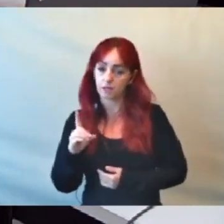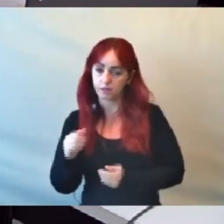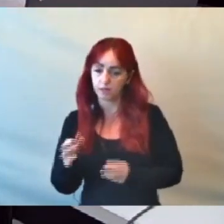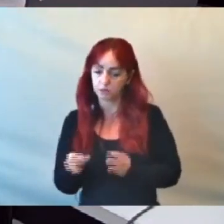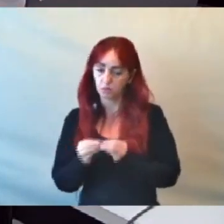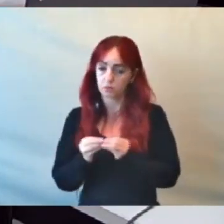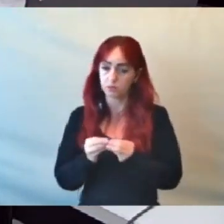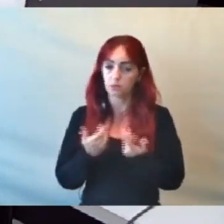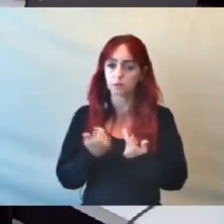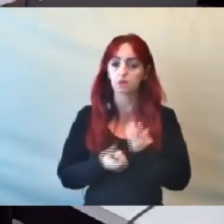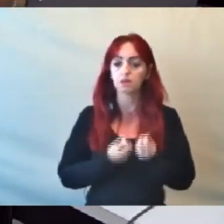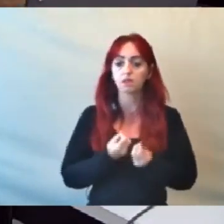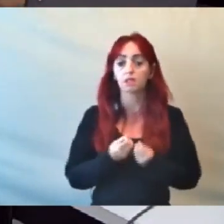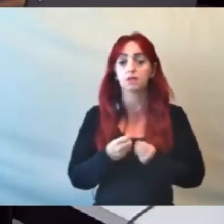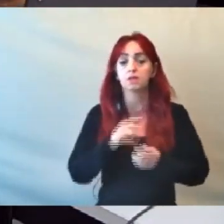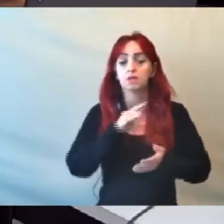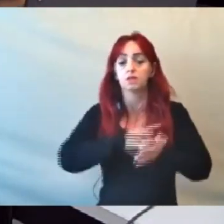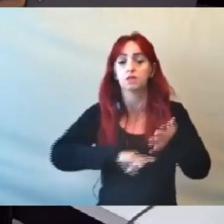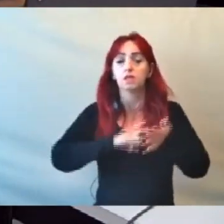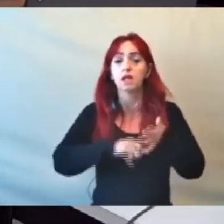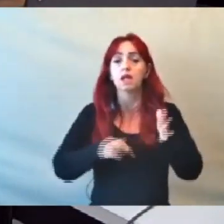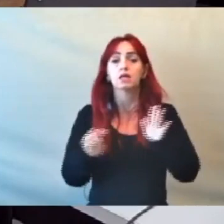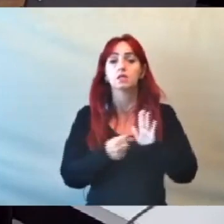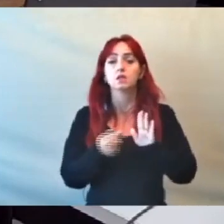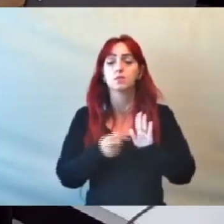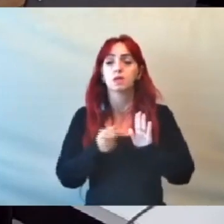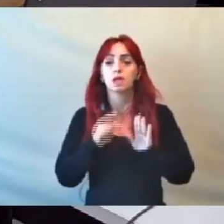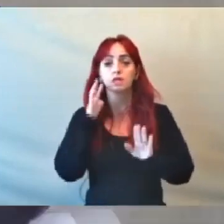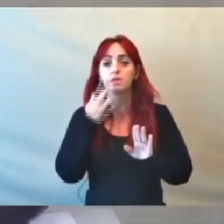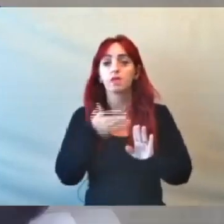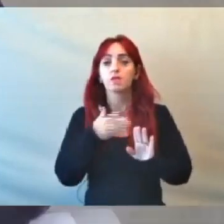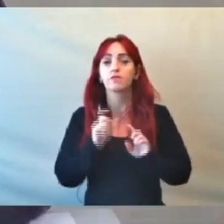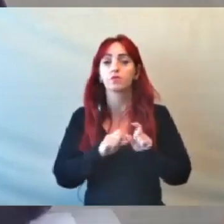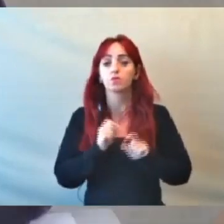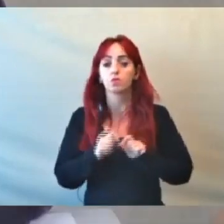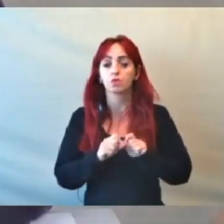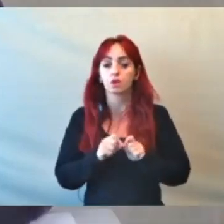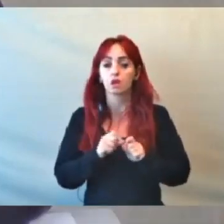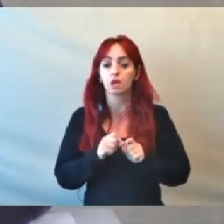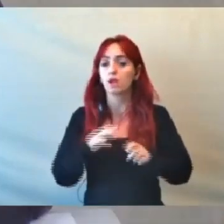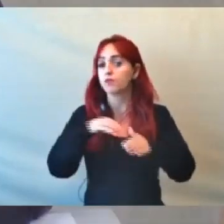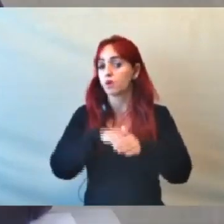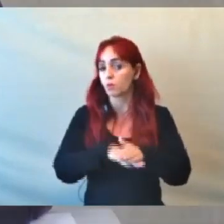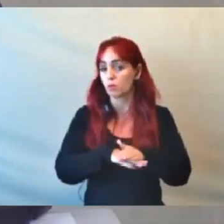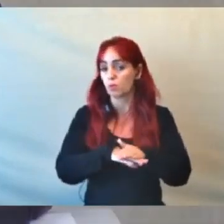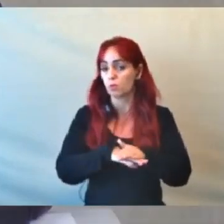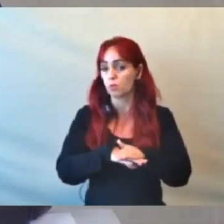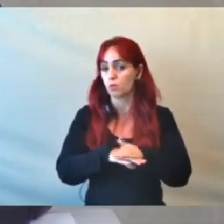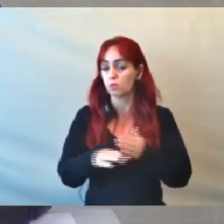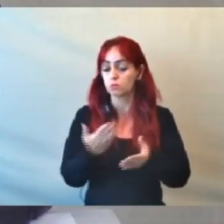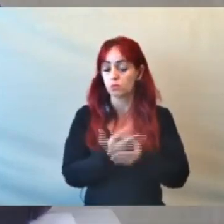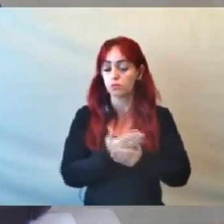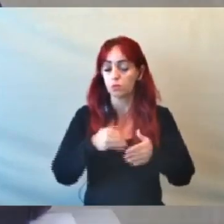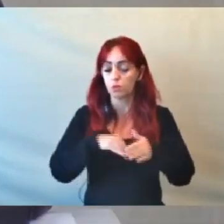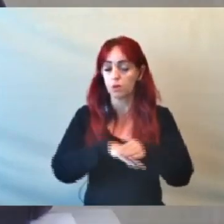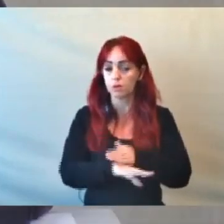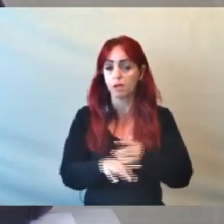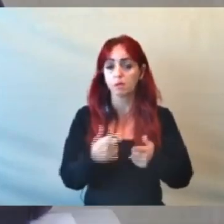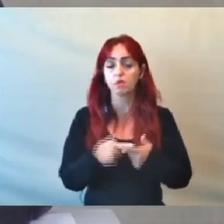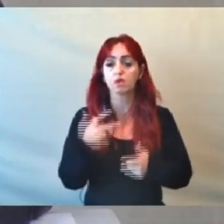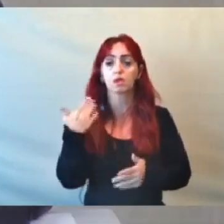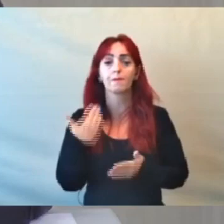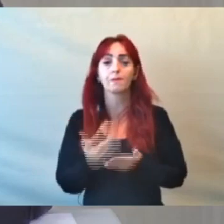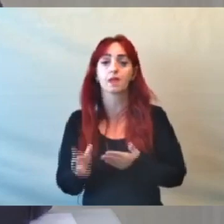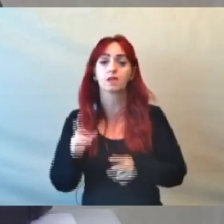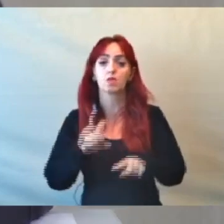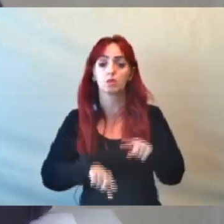específico, ele foi arquivado por justamente perda de objeto. Então, nós vamos colocar,